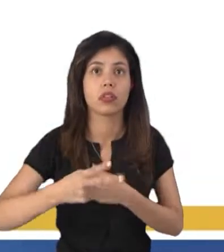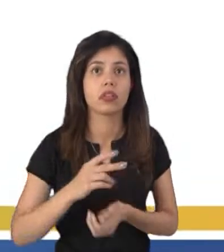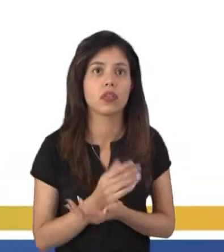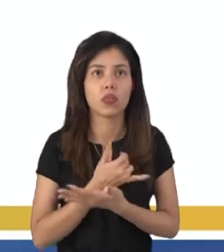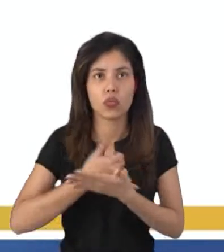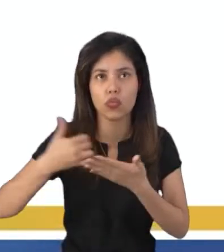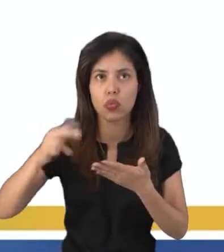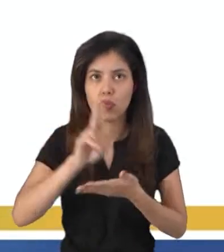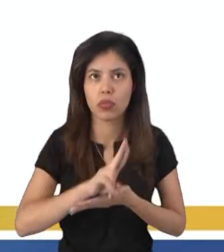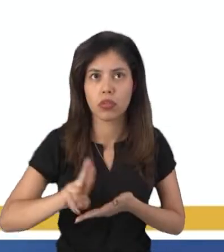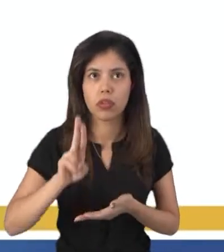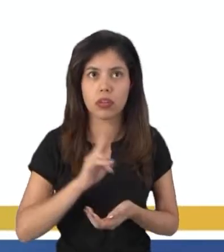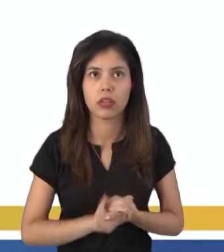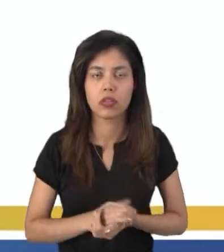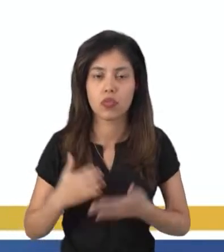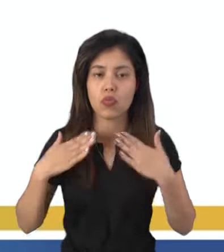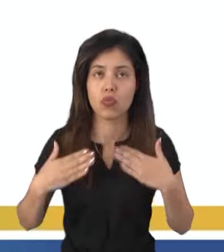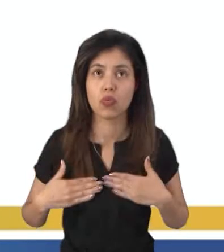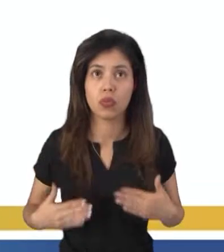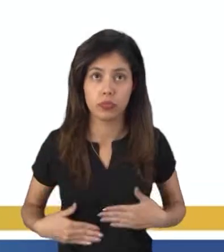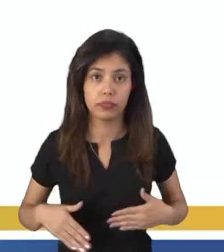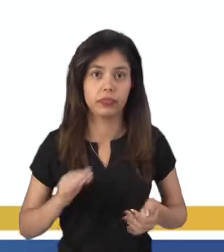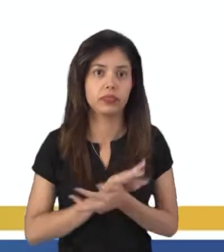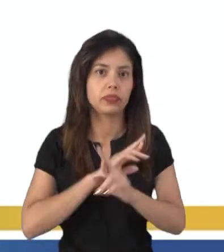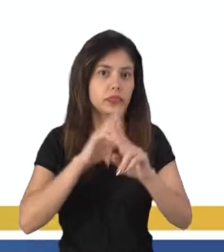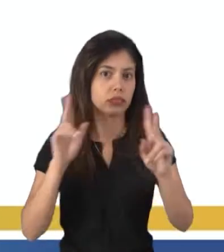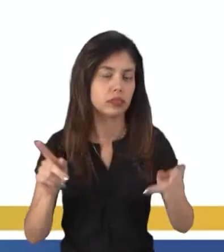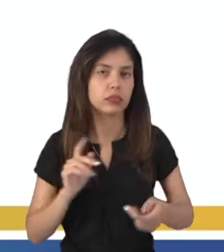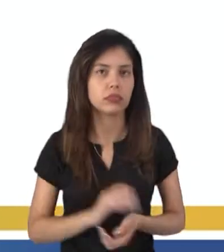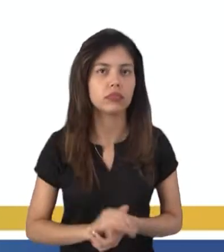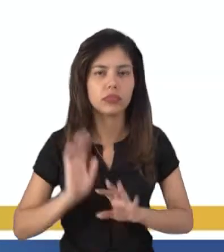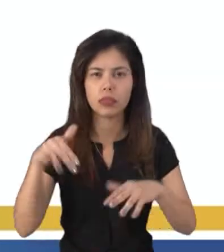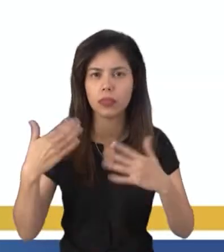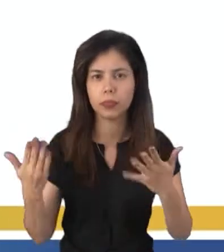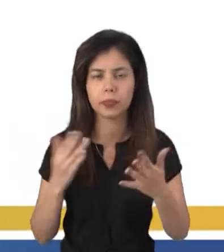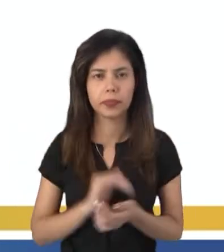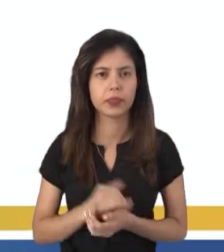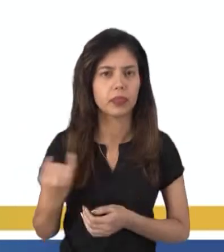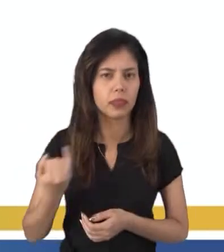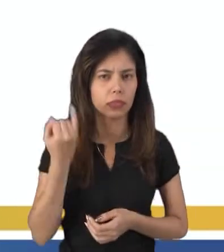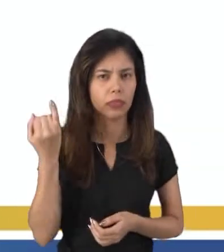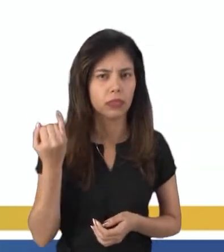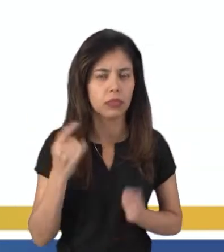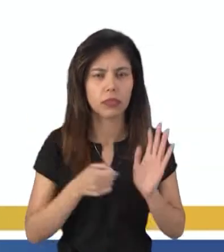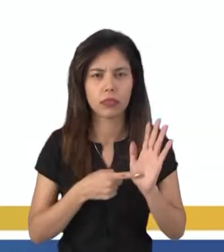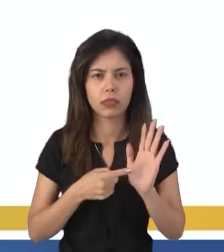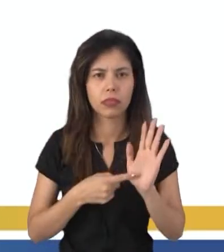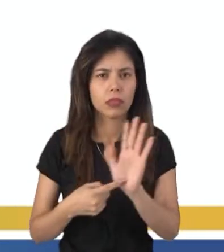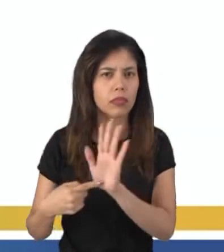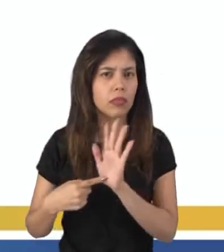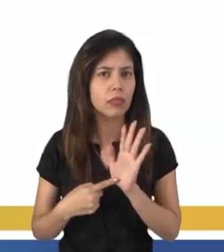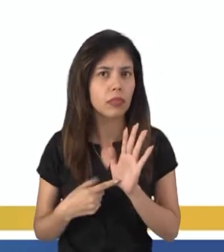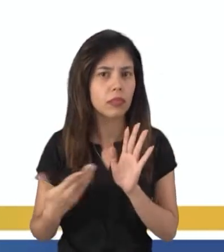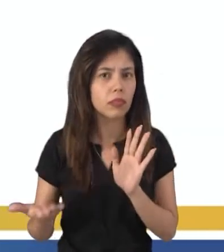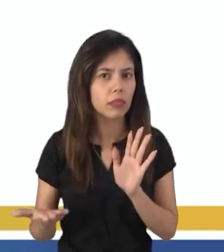do consumo de drogas para o organismo, que são várias, quais são aquelas que nós podemos destacar?